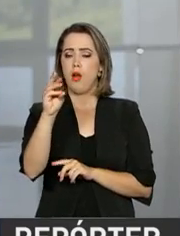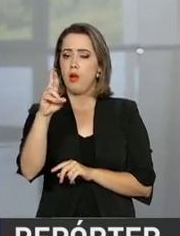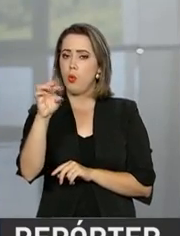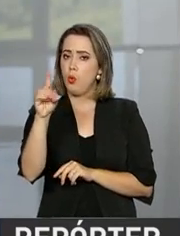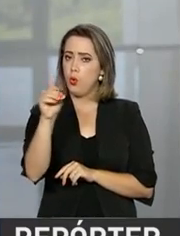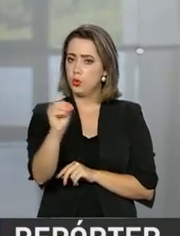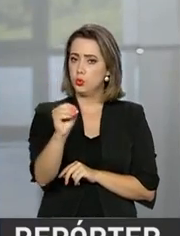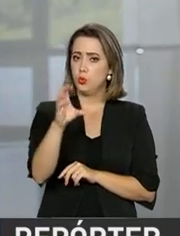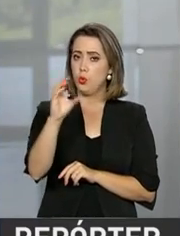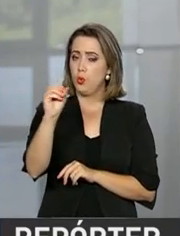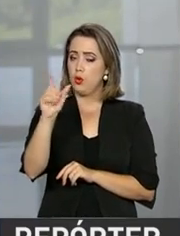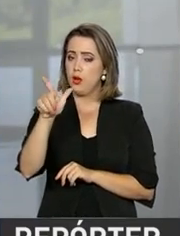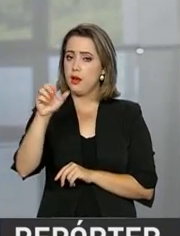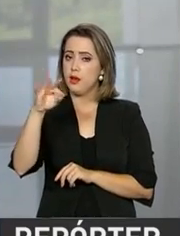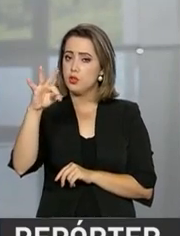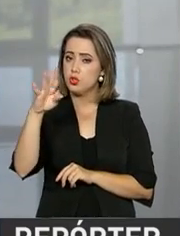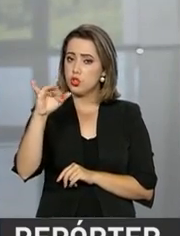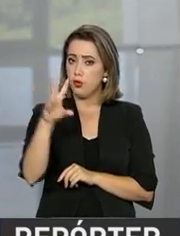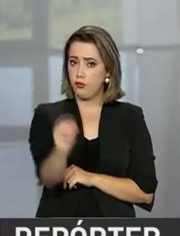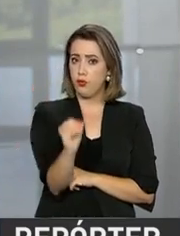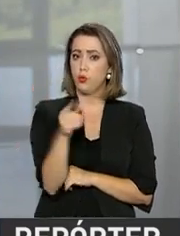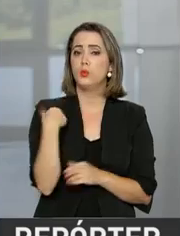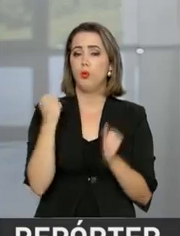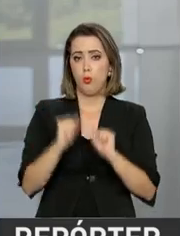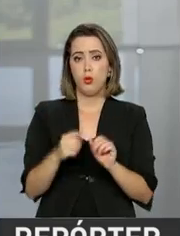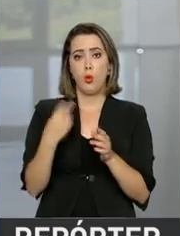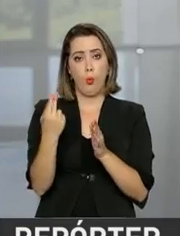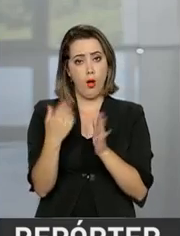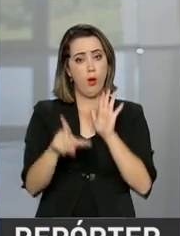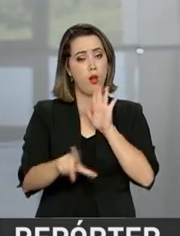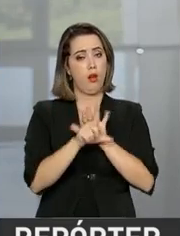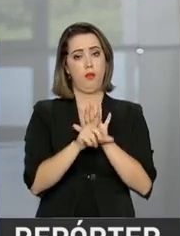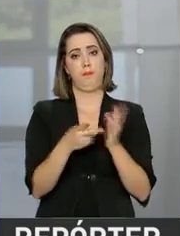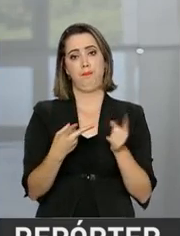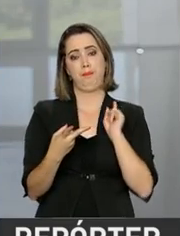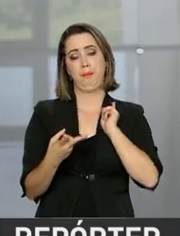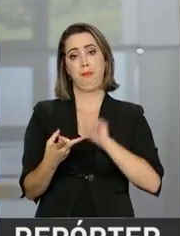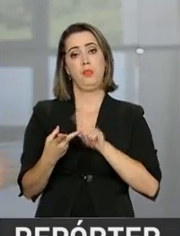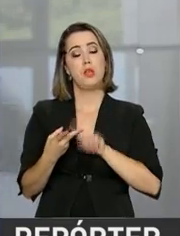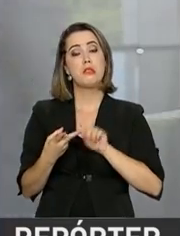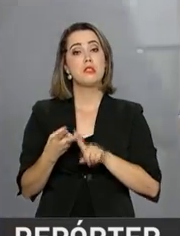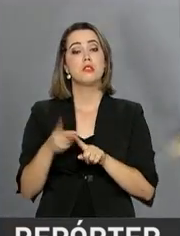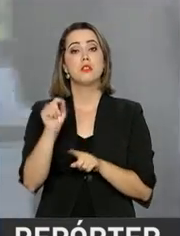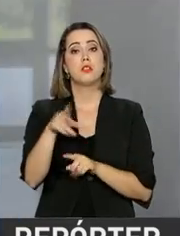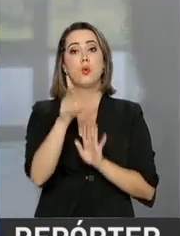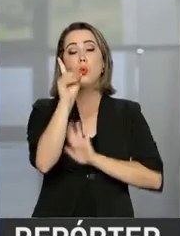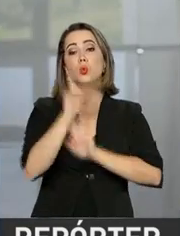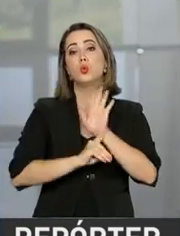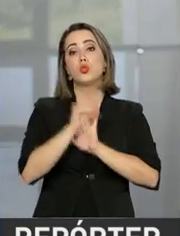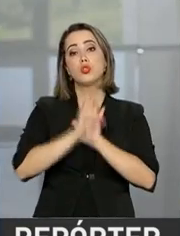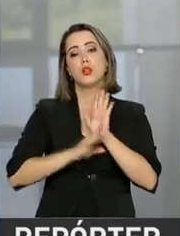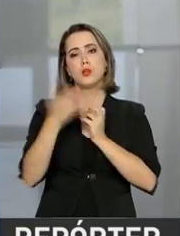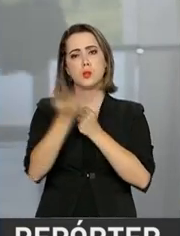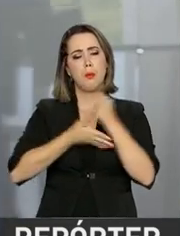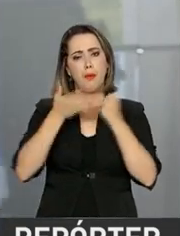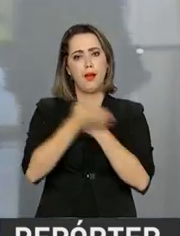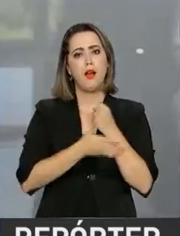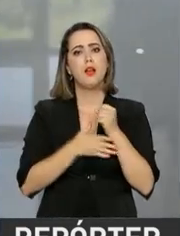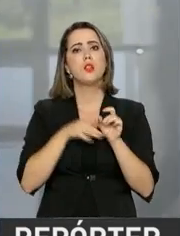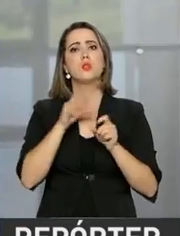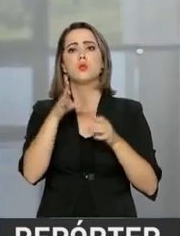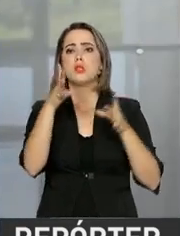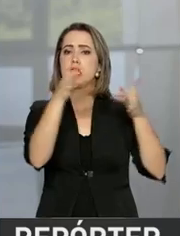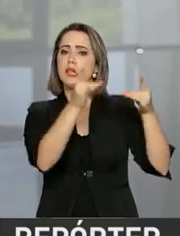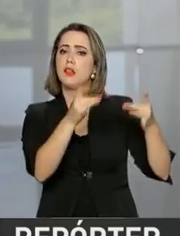jurídica. Segundo, os direitos fundamentais do trabalhador, que são